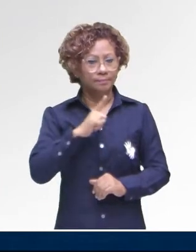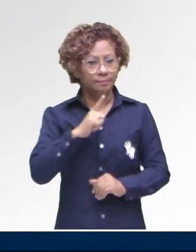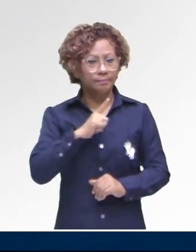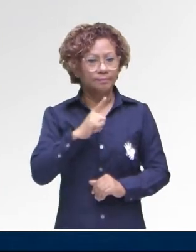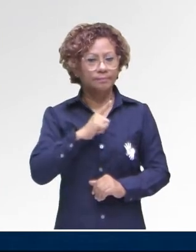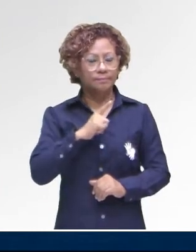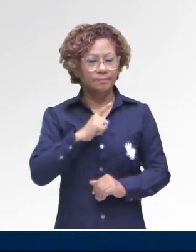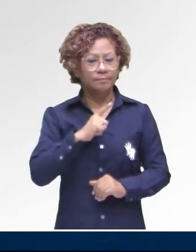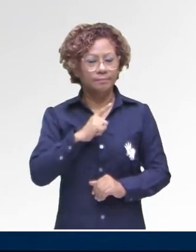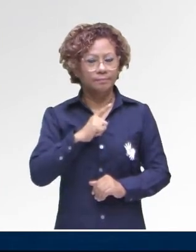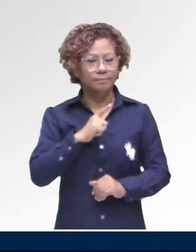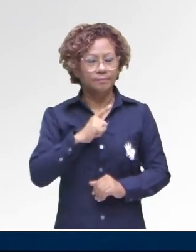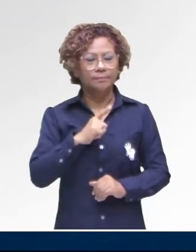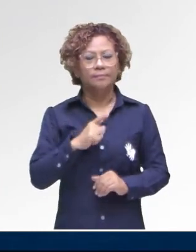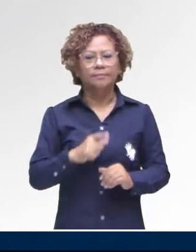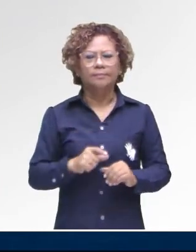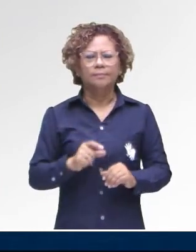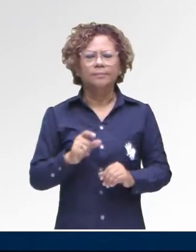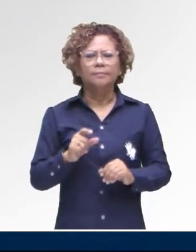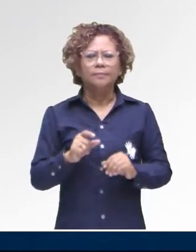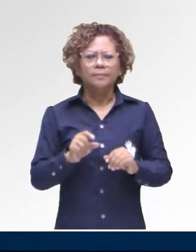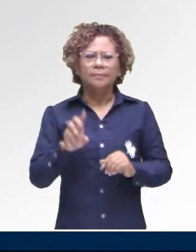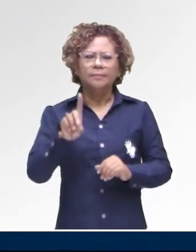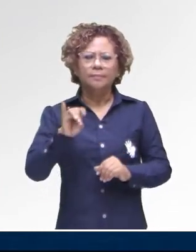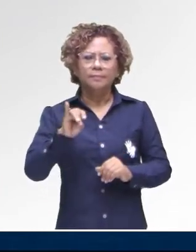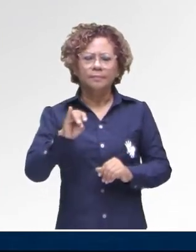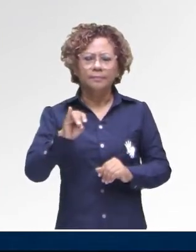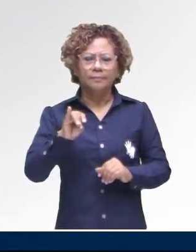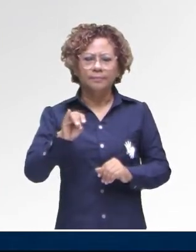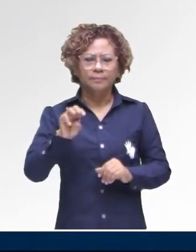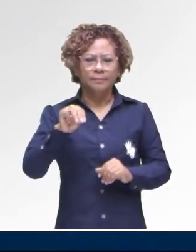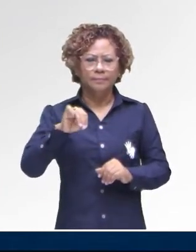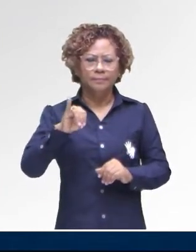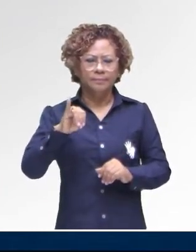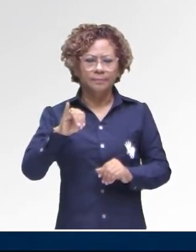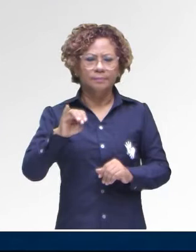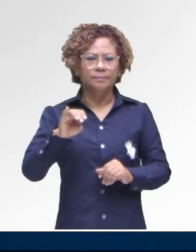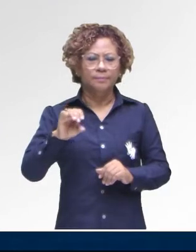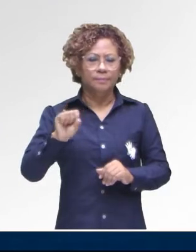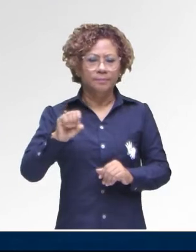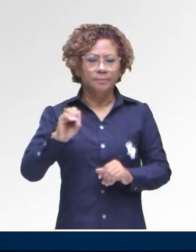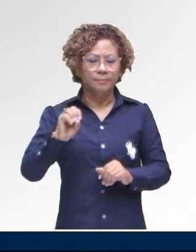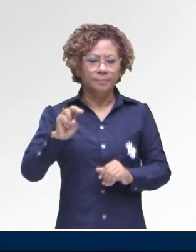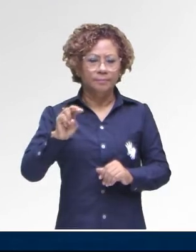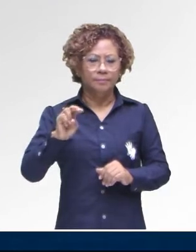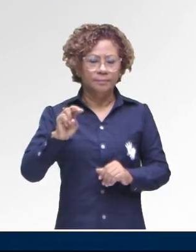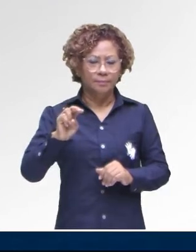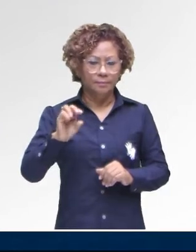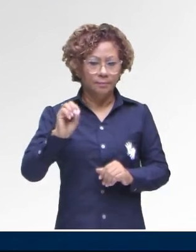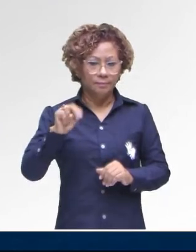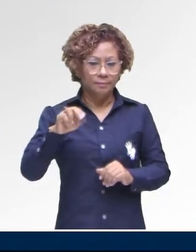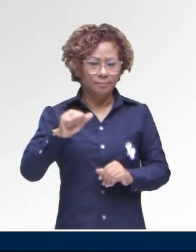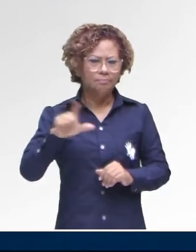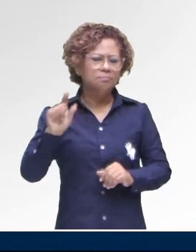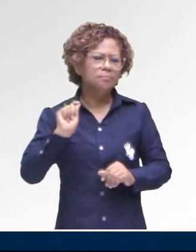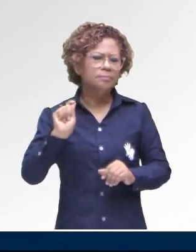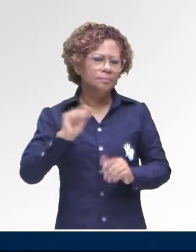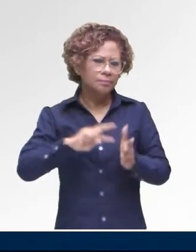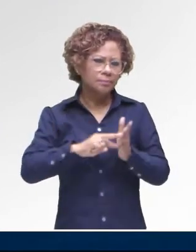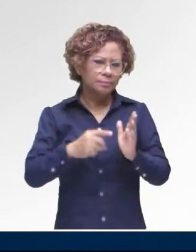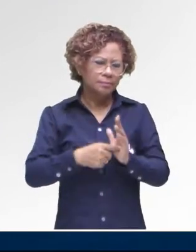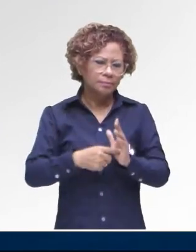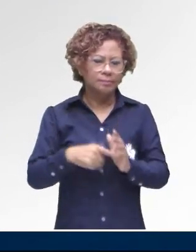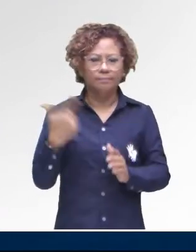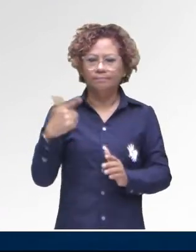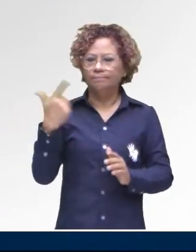adimensional. O que isso significa? Não possui dimensão. Lembrando que esse A na frente do dimensional, né, ele é um